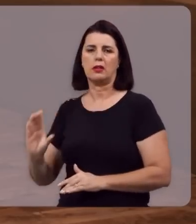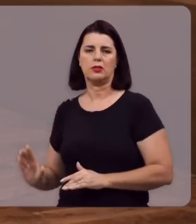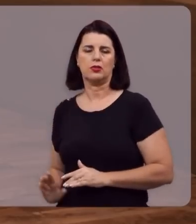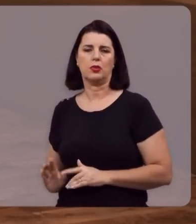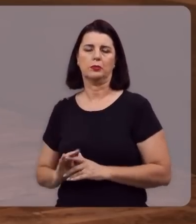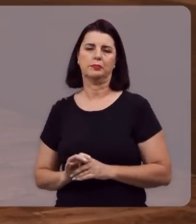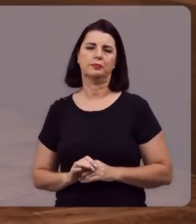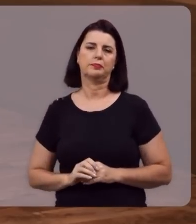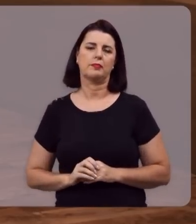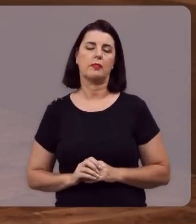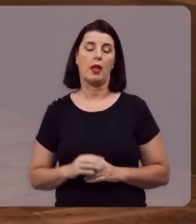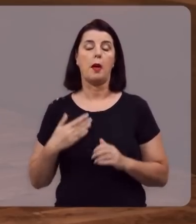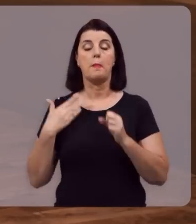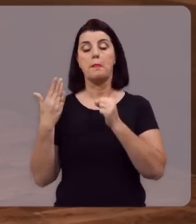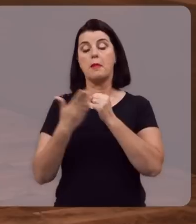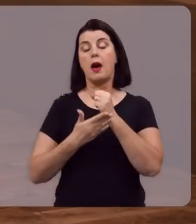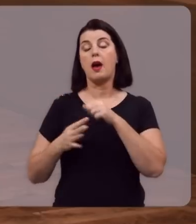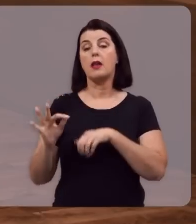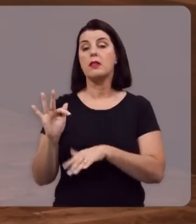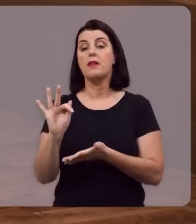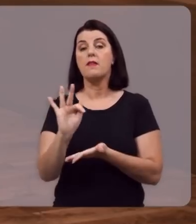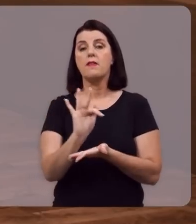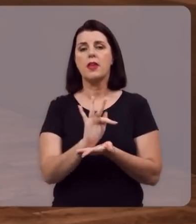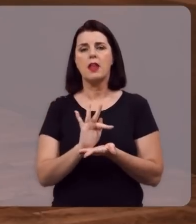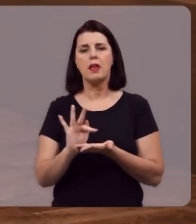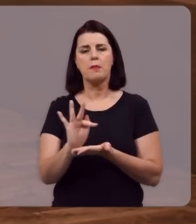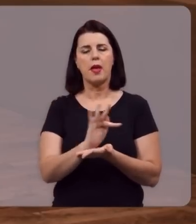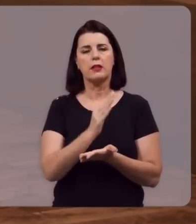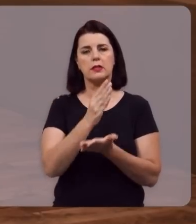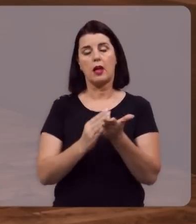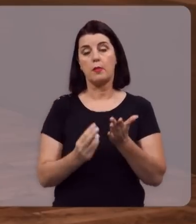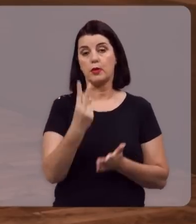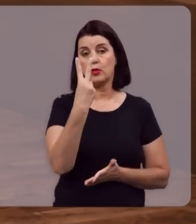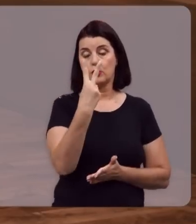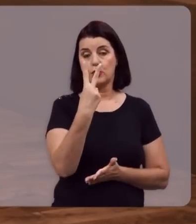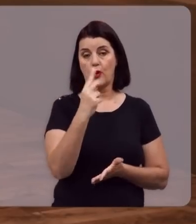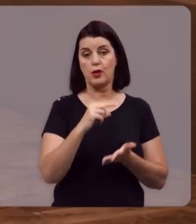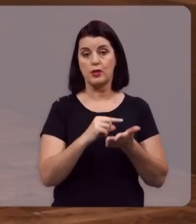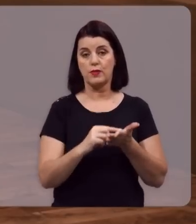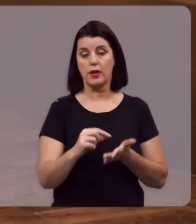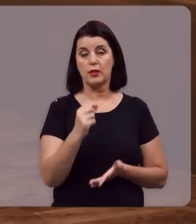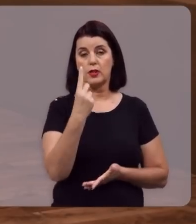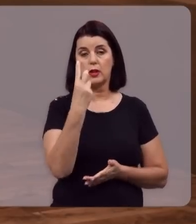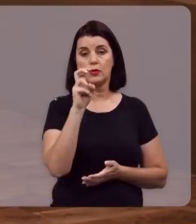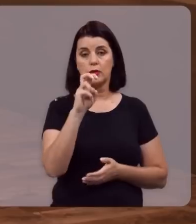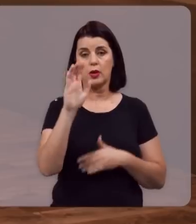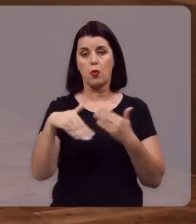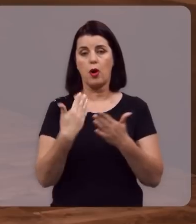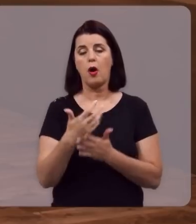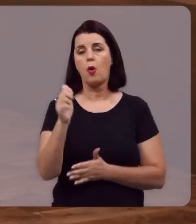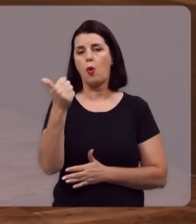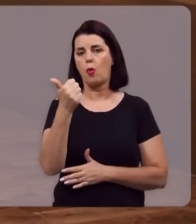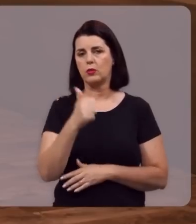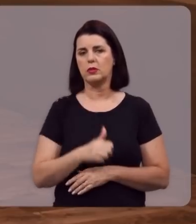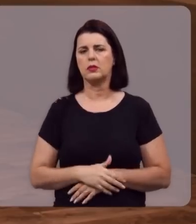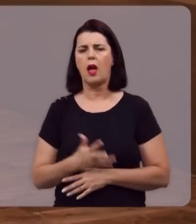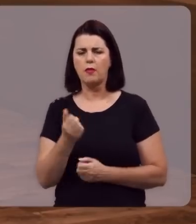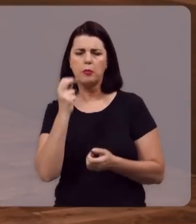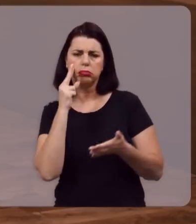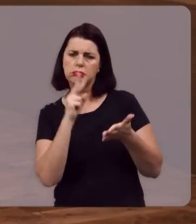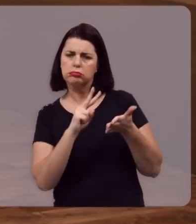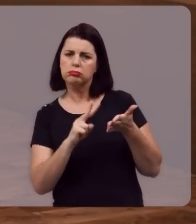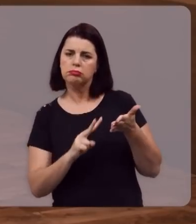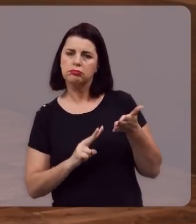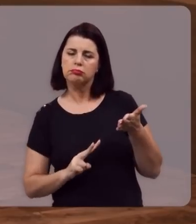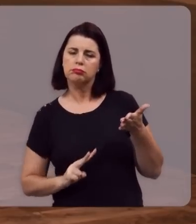E vou basear esta mensagem em Filipenses, capítulo 2, versos 5 a 11. Vamos